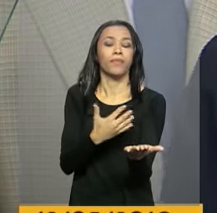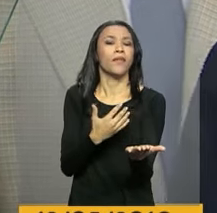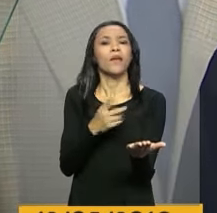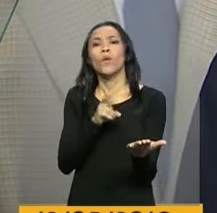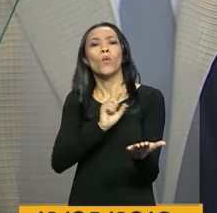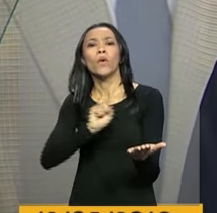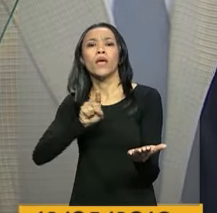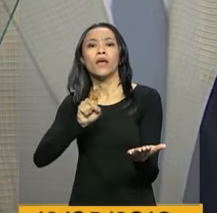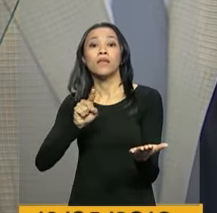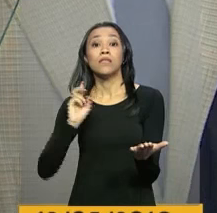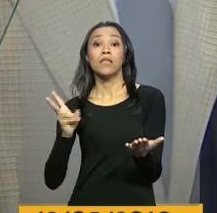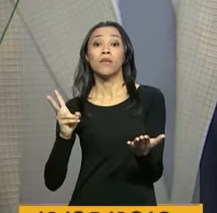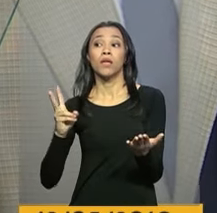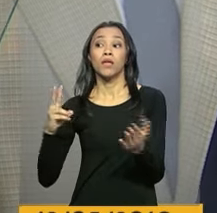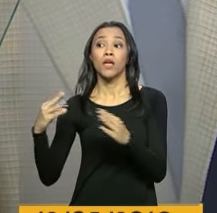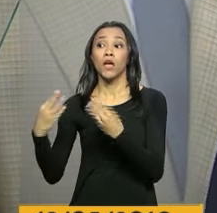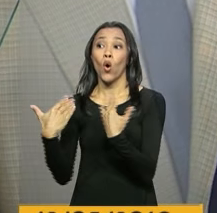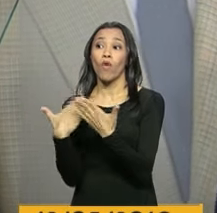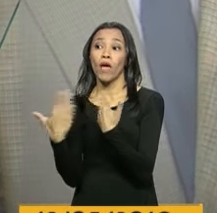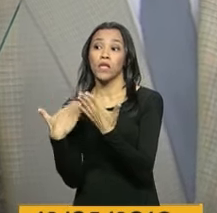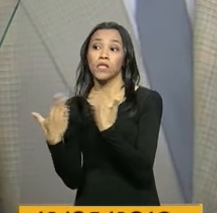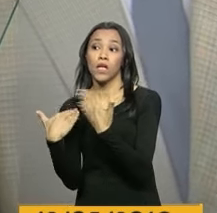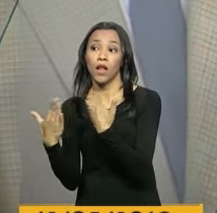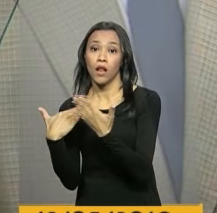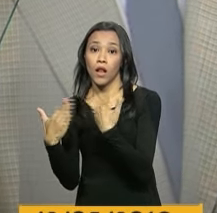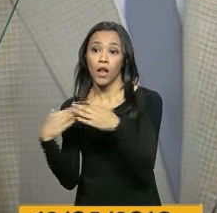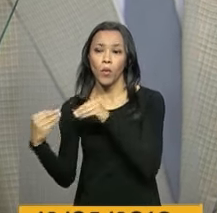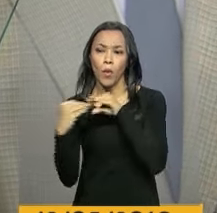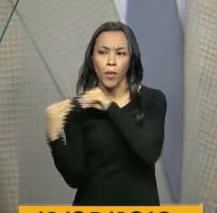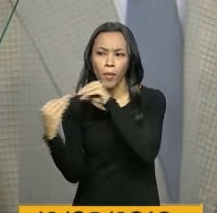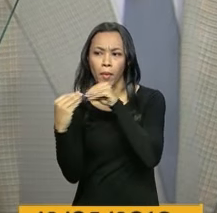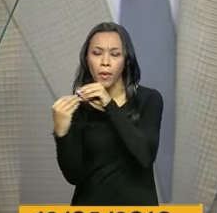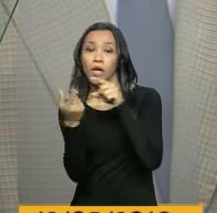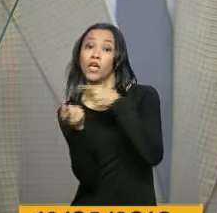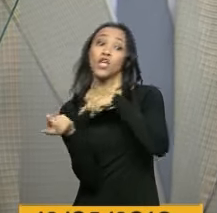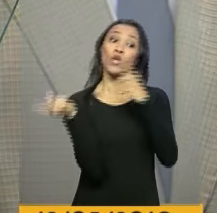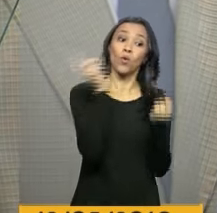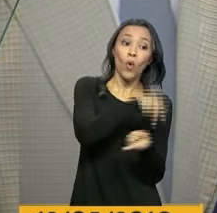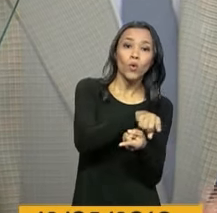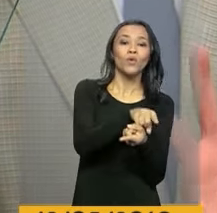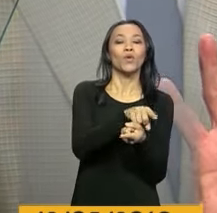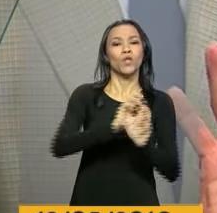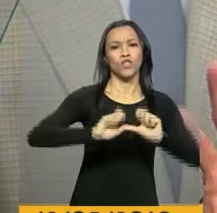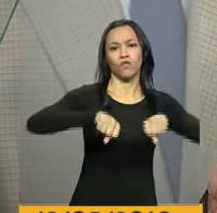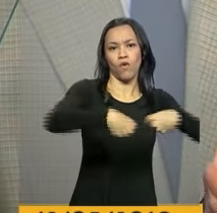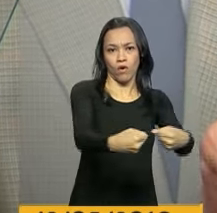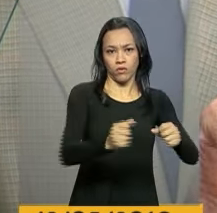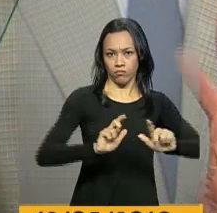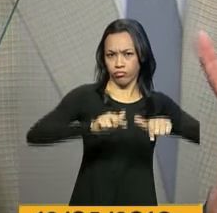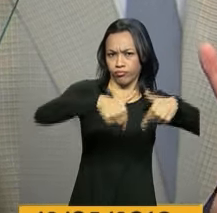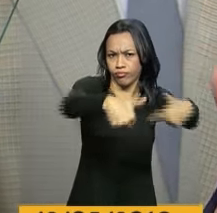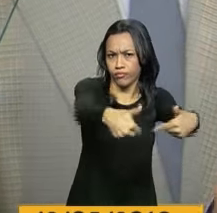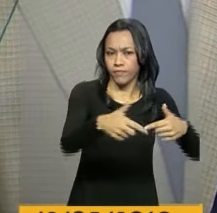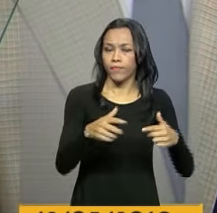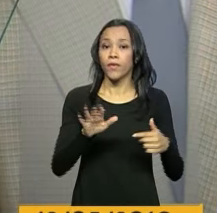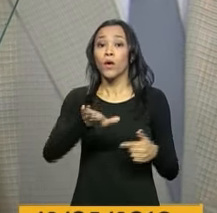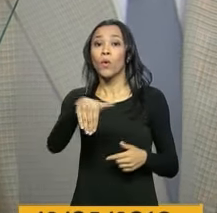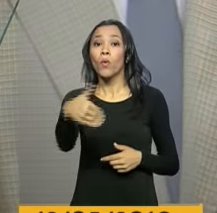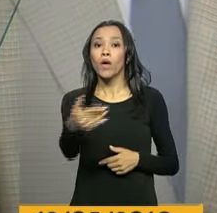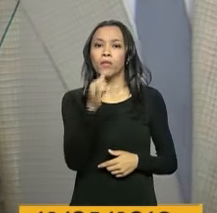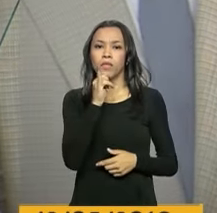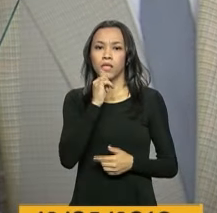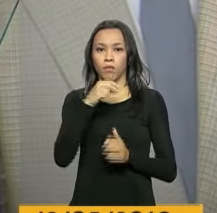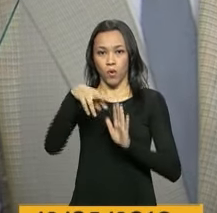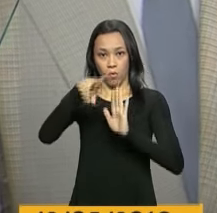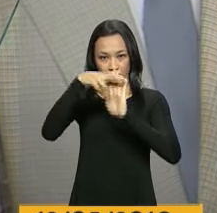de um lado pelo diálogo e de outro pela conjugação de esforços. Ou seja, quando editarmos uma